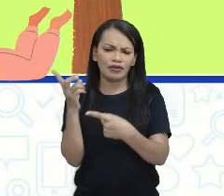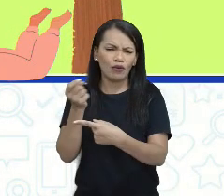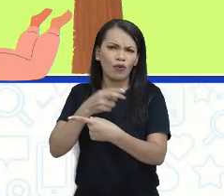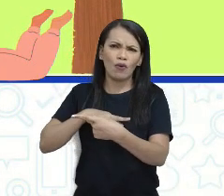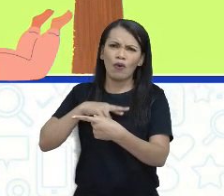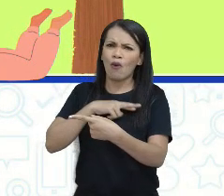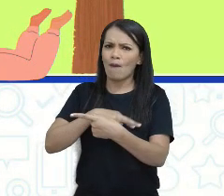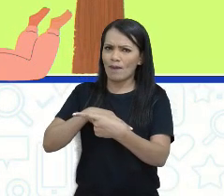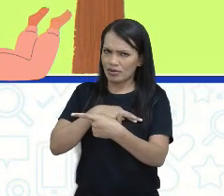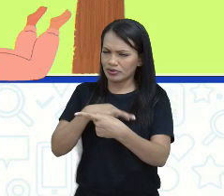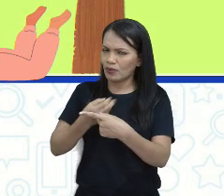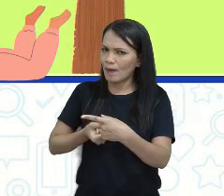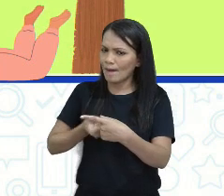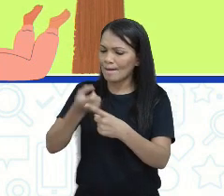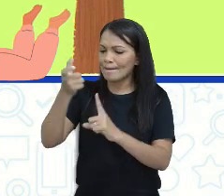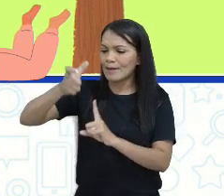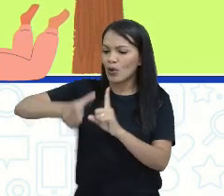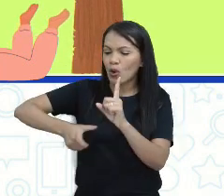poeta romântico,